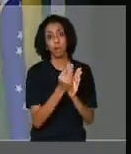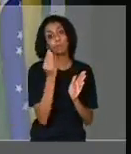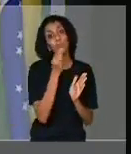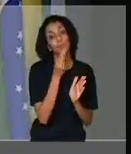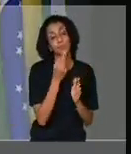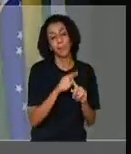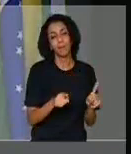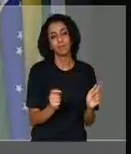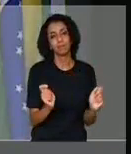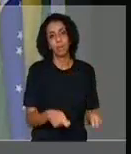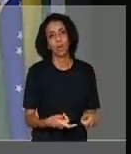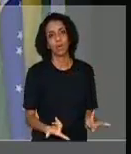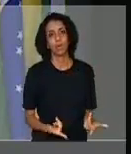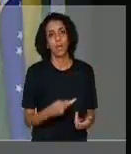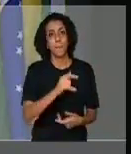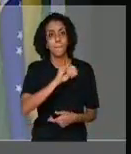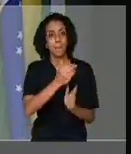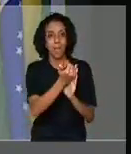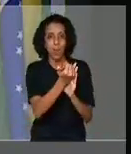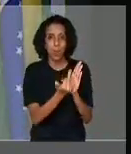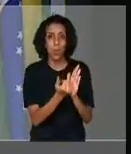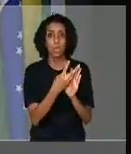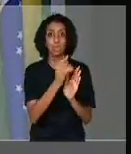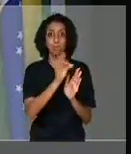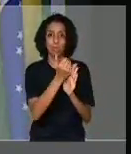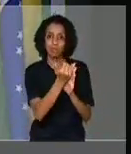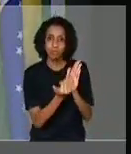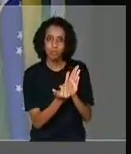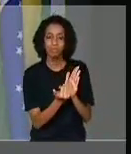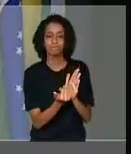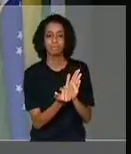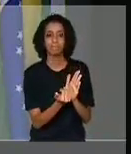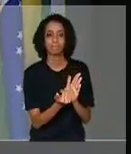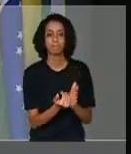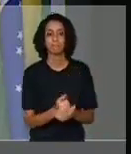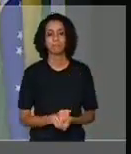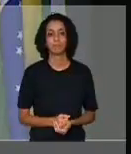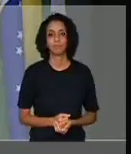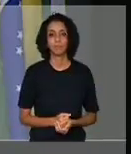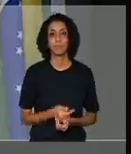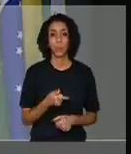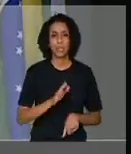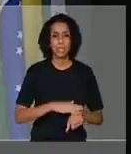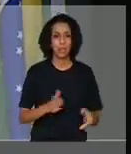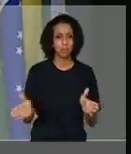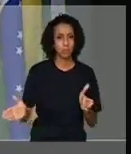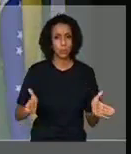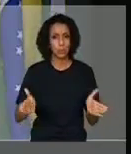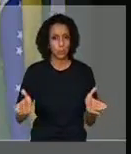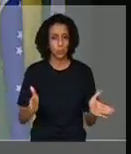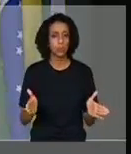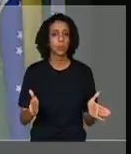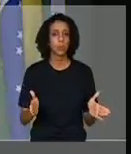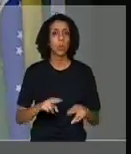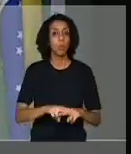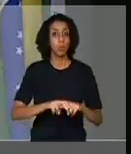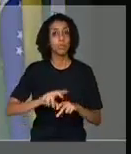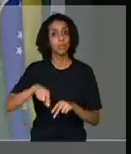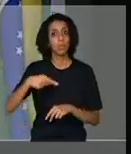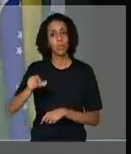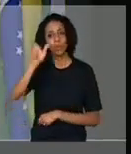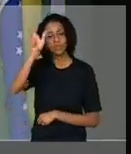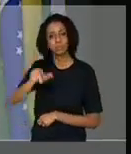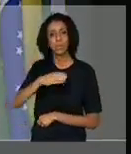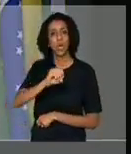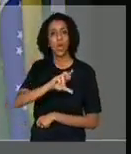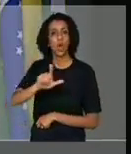7,7%, que recuou o PIB, e deixou de crescer 3% ao ano. Então, foi um período que acabou culminando com o